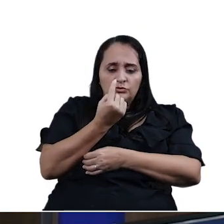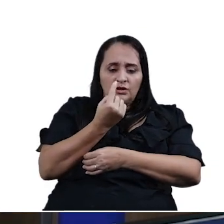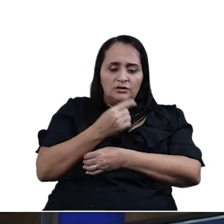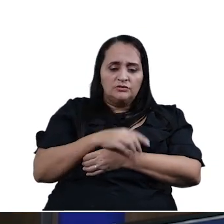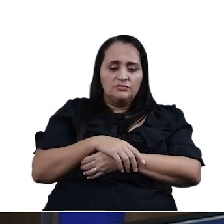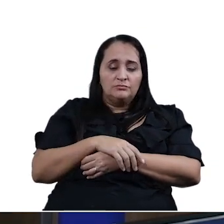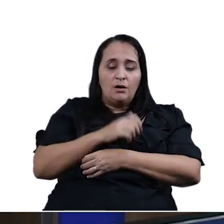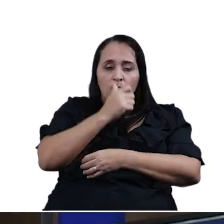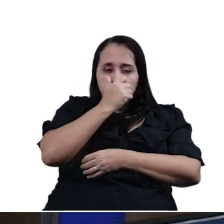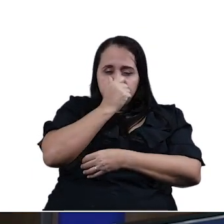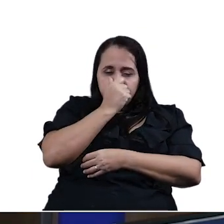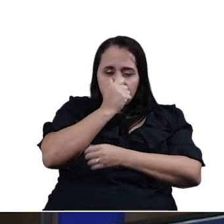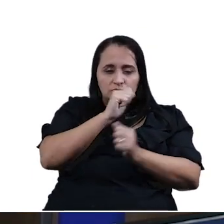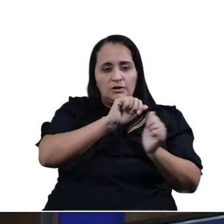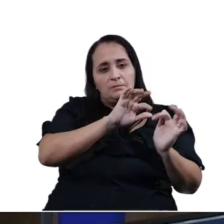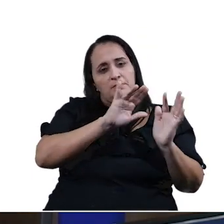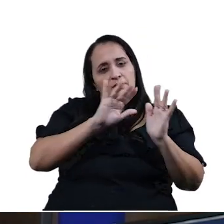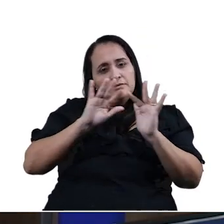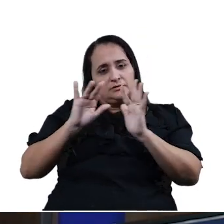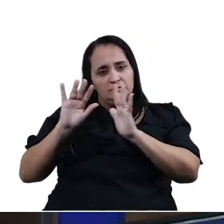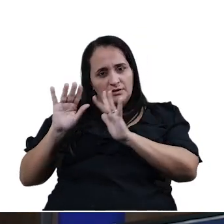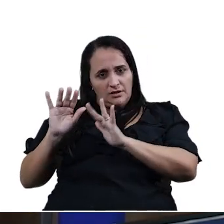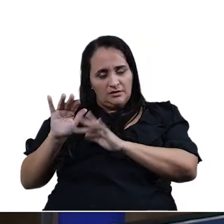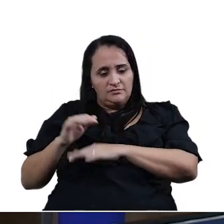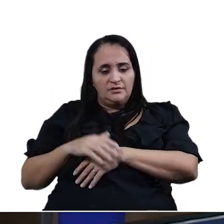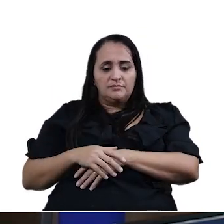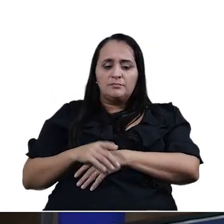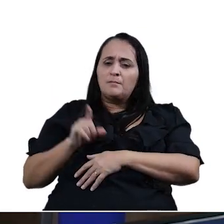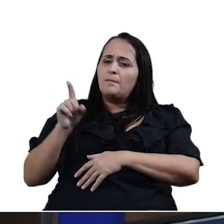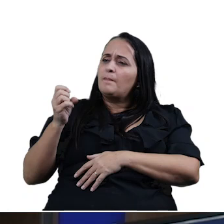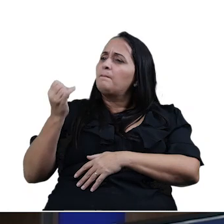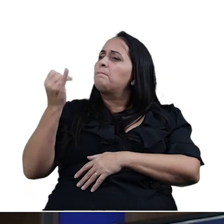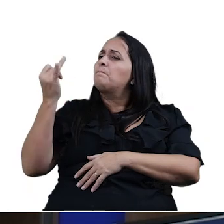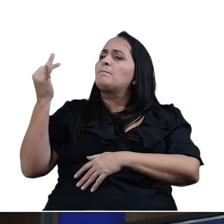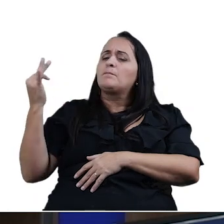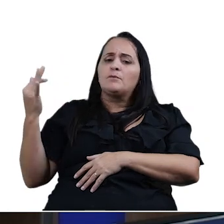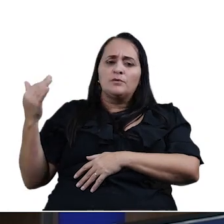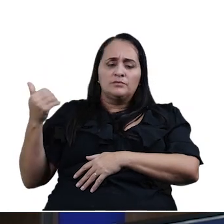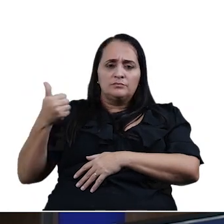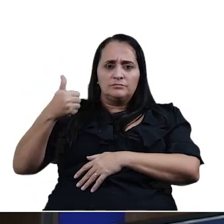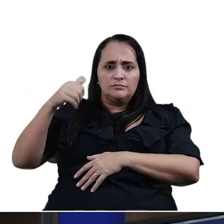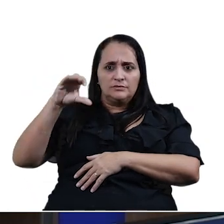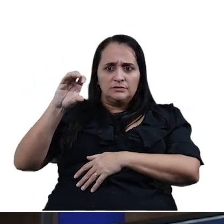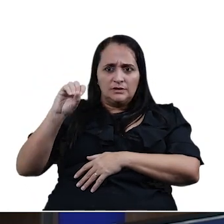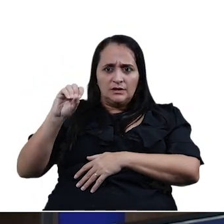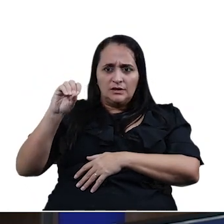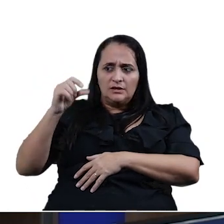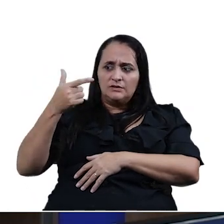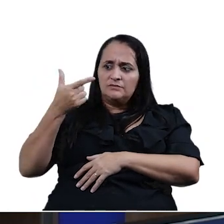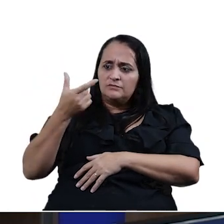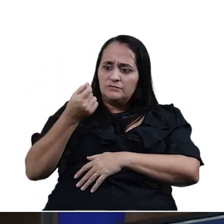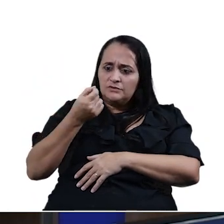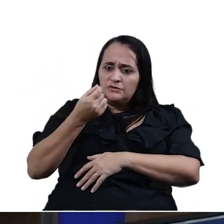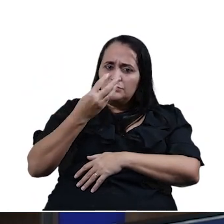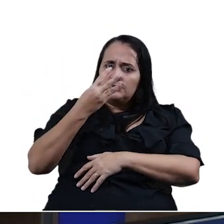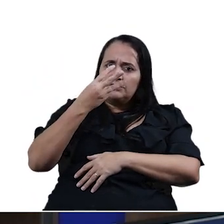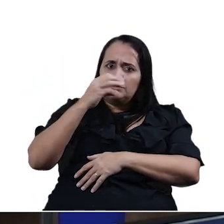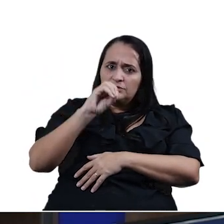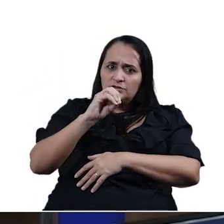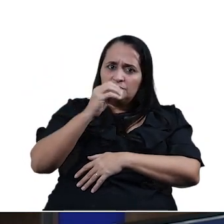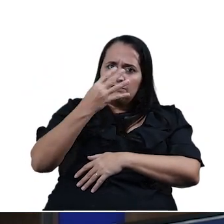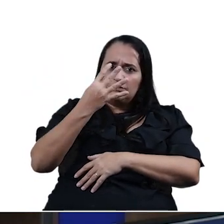dezenas? Olha, 10, 20, 30, 40,